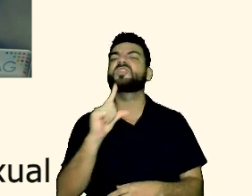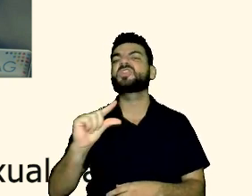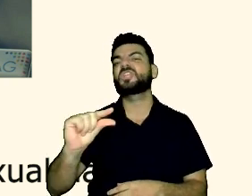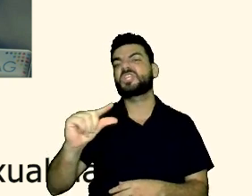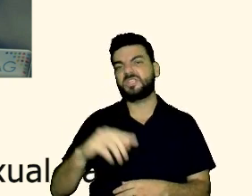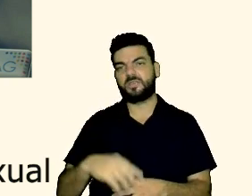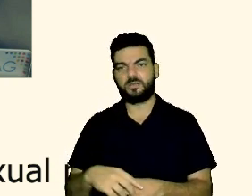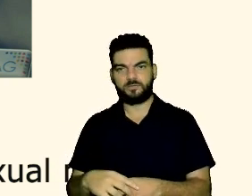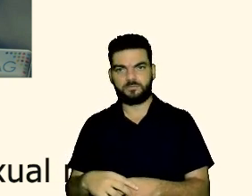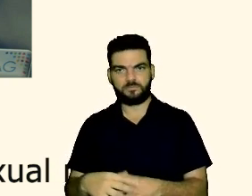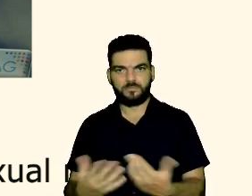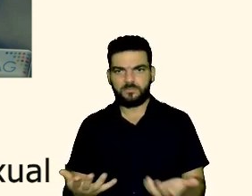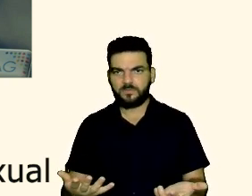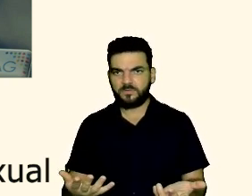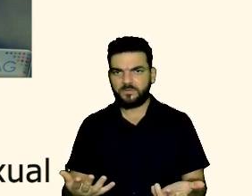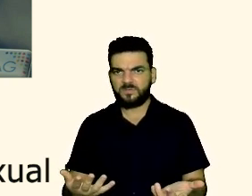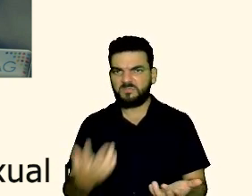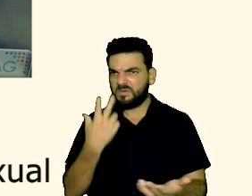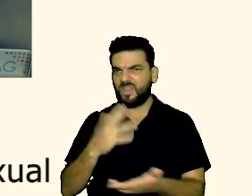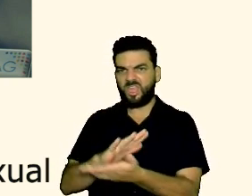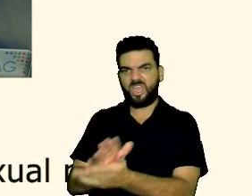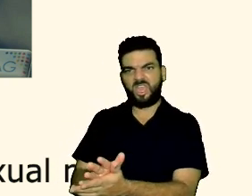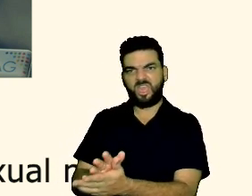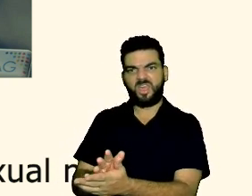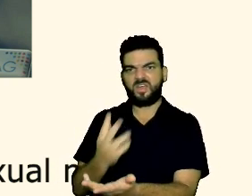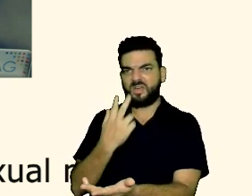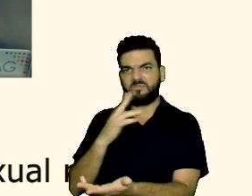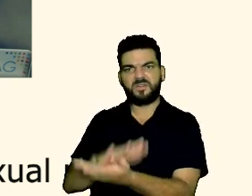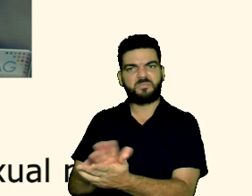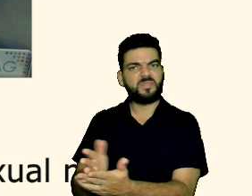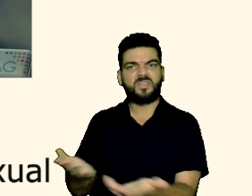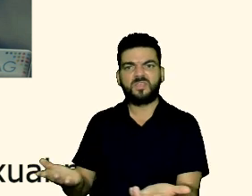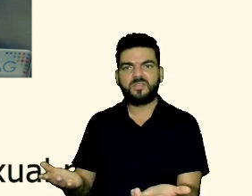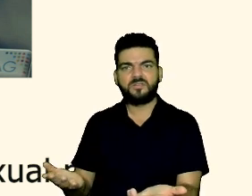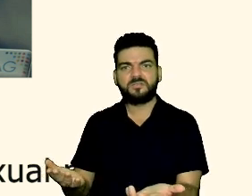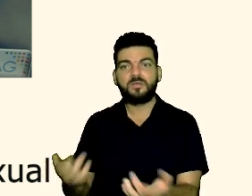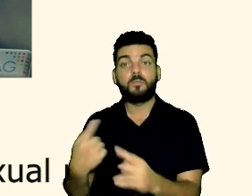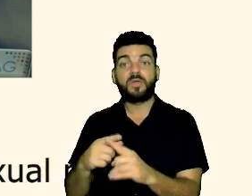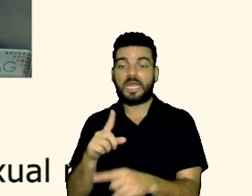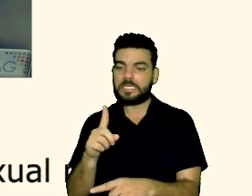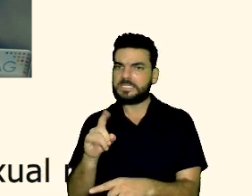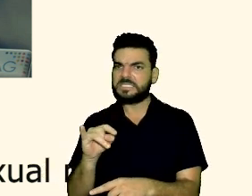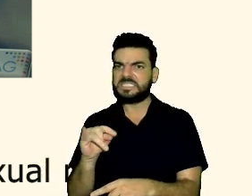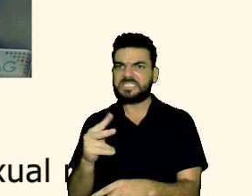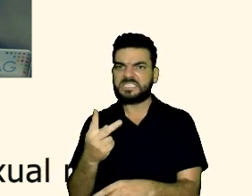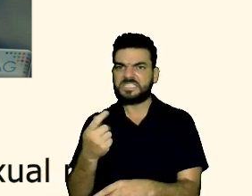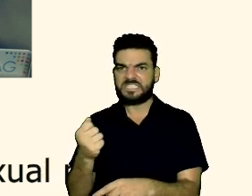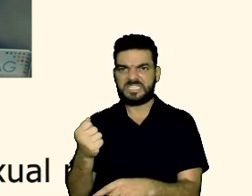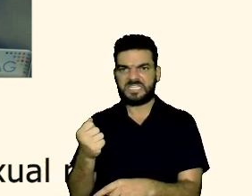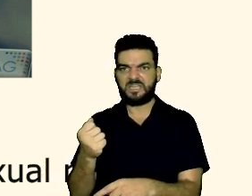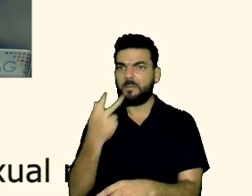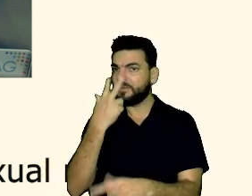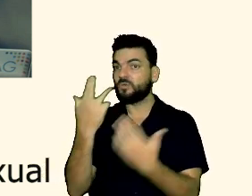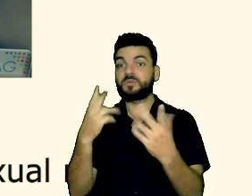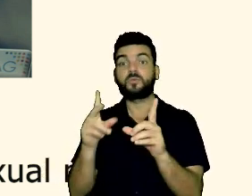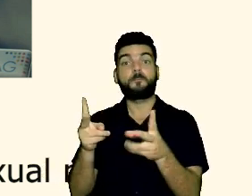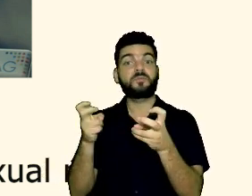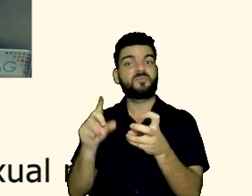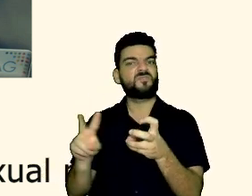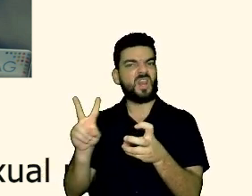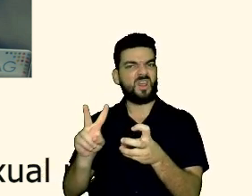o outro, porque a palavra tem percepção de valor, né? Lembro de um gestor que usava muito no seu